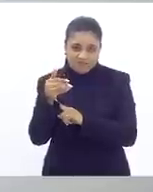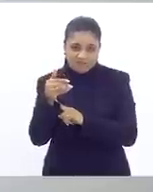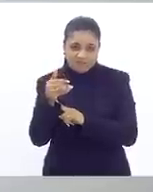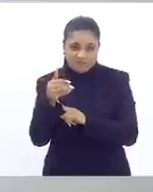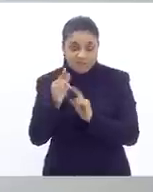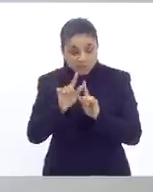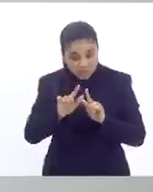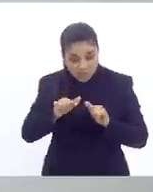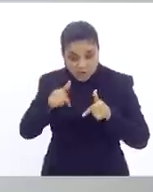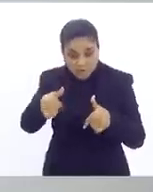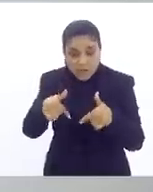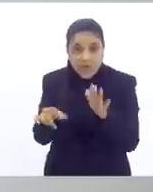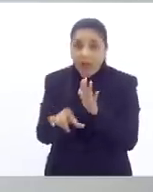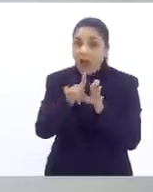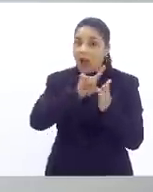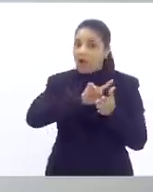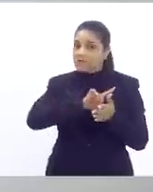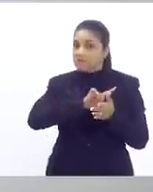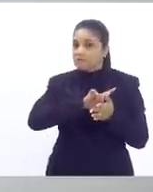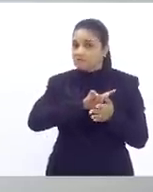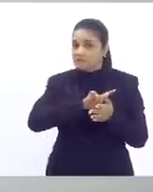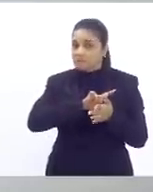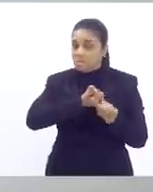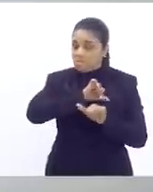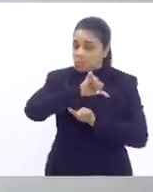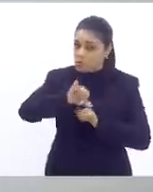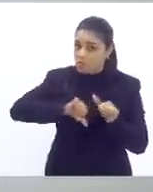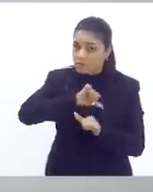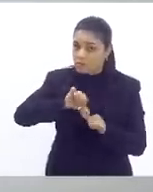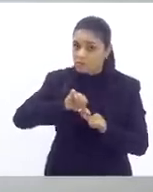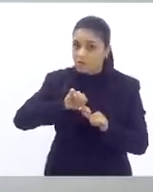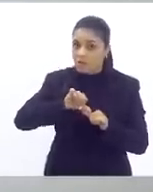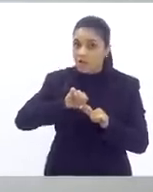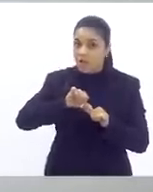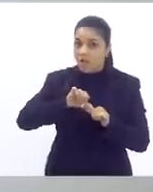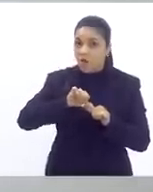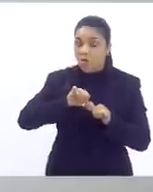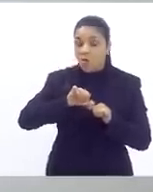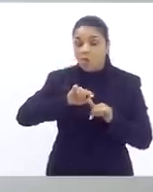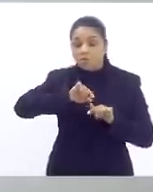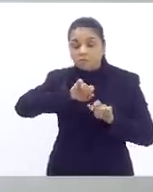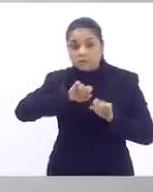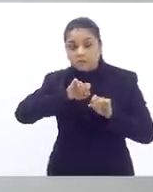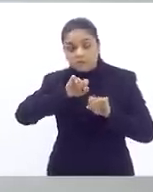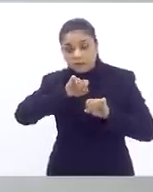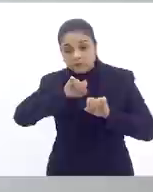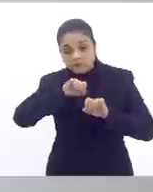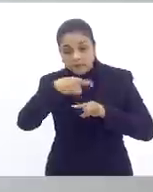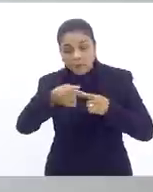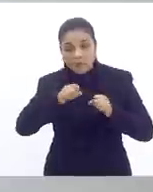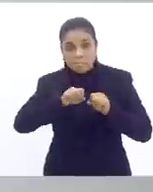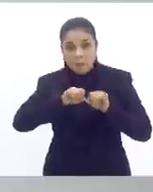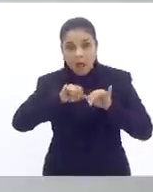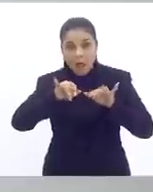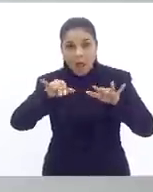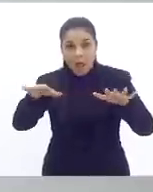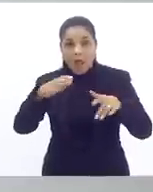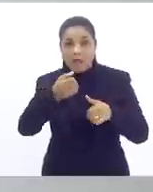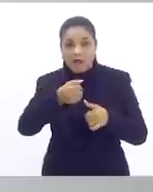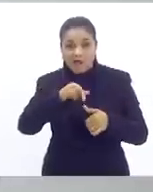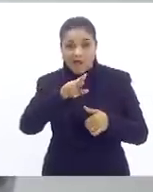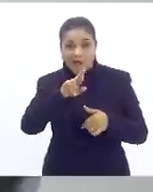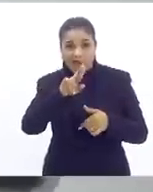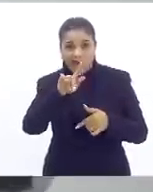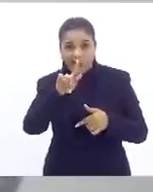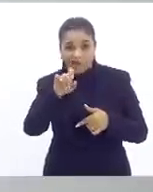a gente enfrenta com antecedência ou quando começasse multiplicar as aposentadorias desses Cargos é que a gente vai estar discutindo aqui